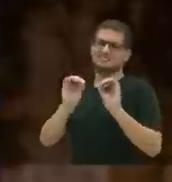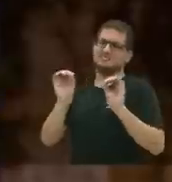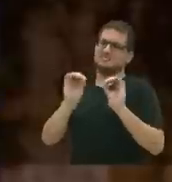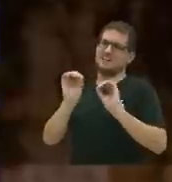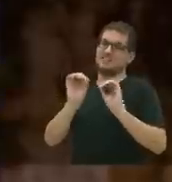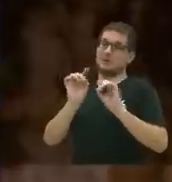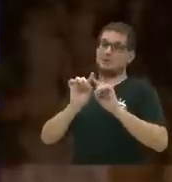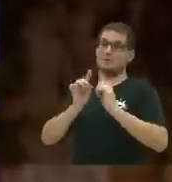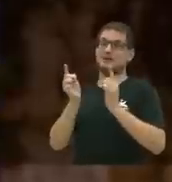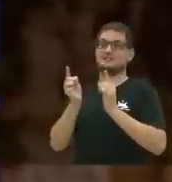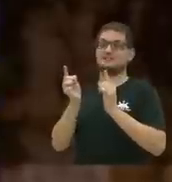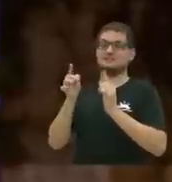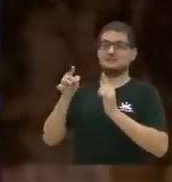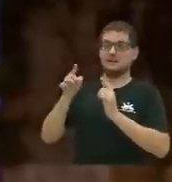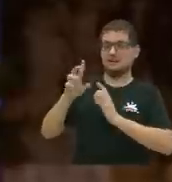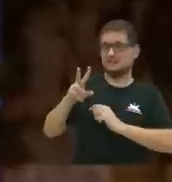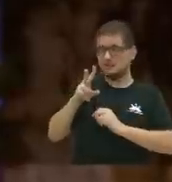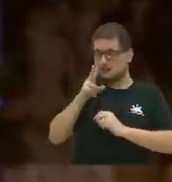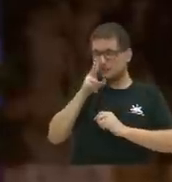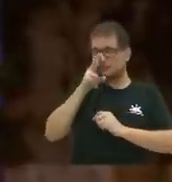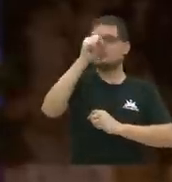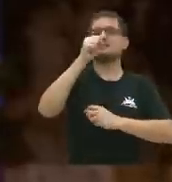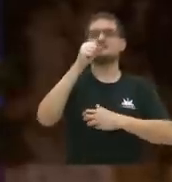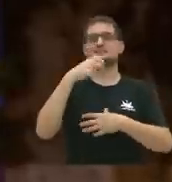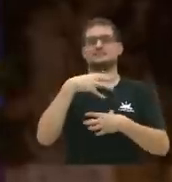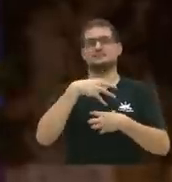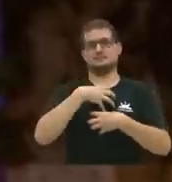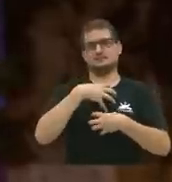mas da força que emanava